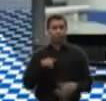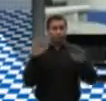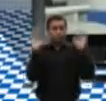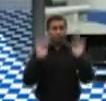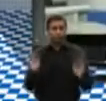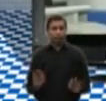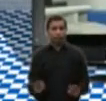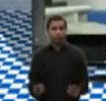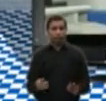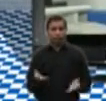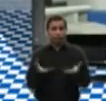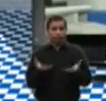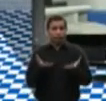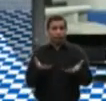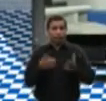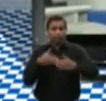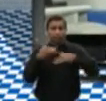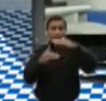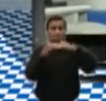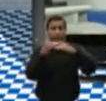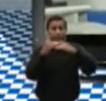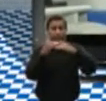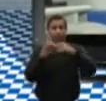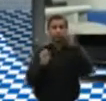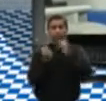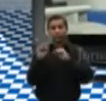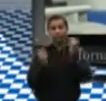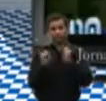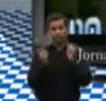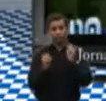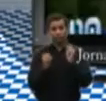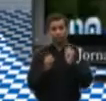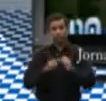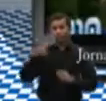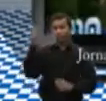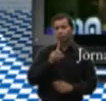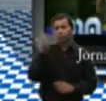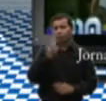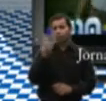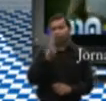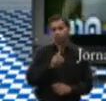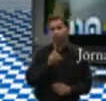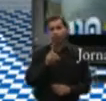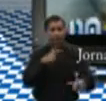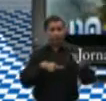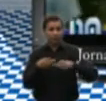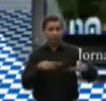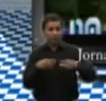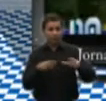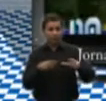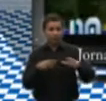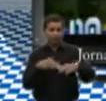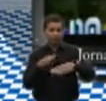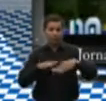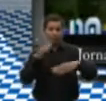me realizando. A pretensão é crescer dentro da empresa como técnico segundo o trabalho. O deficiente às vezes até produz mais do que o normal. O